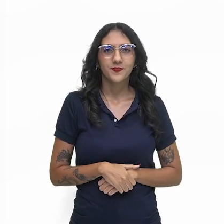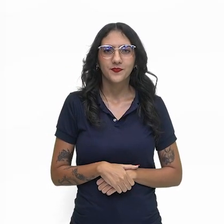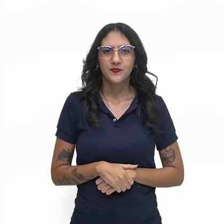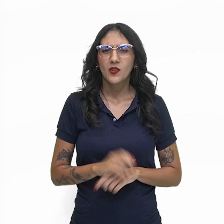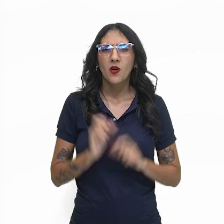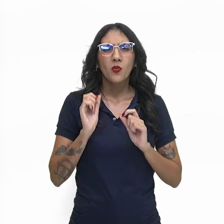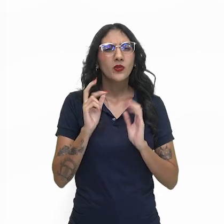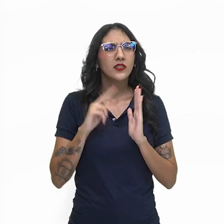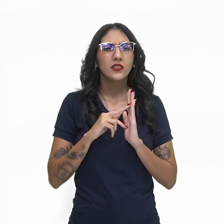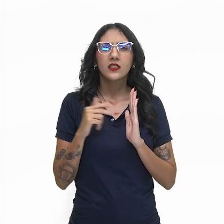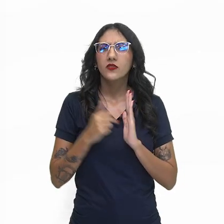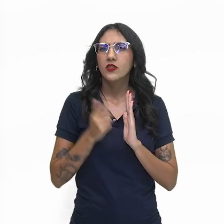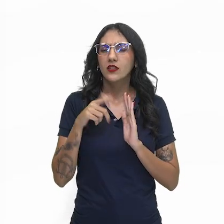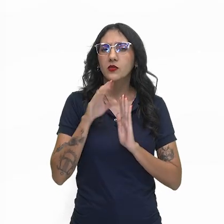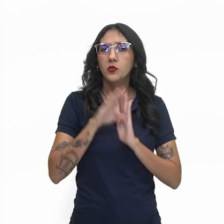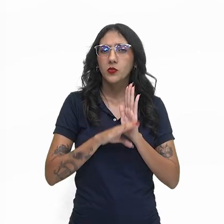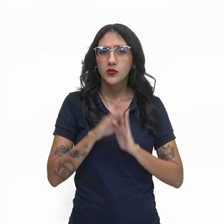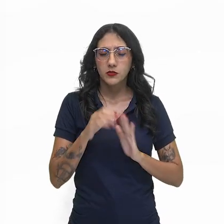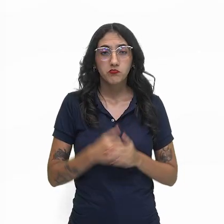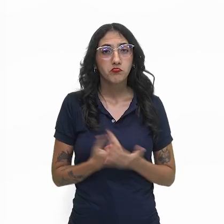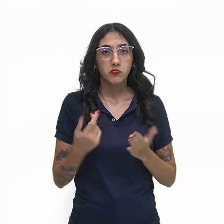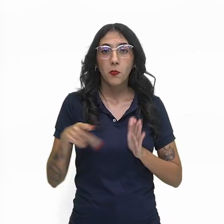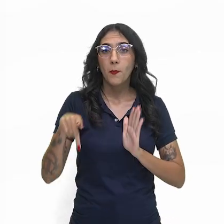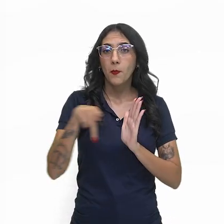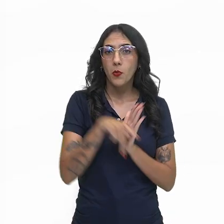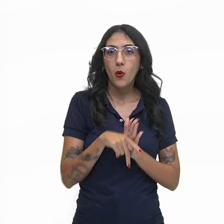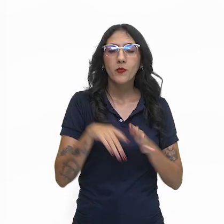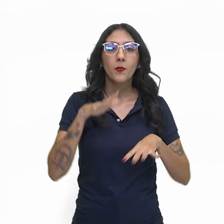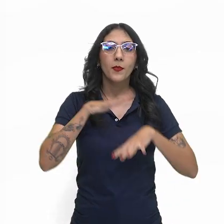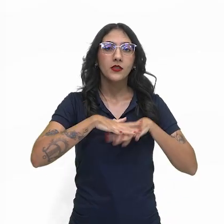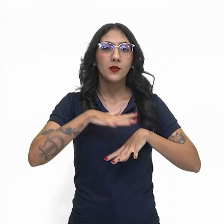que é arredondar? É um conceito